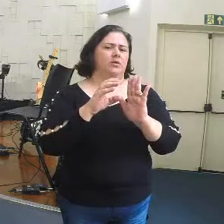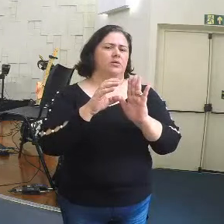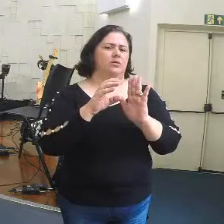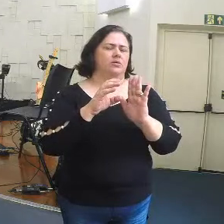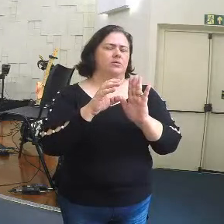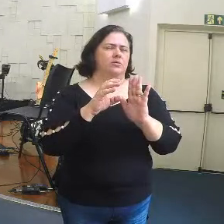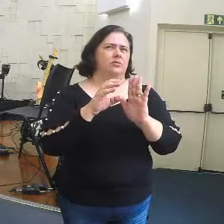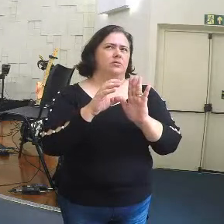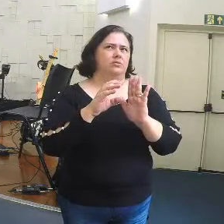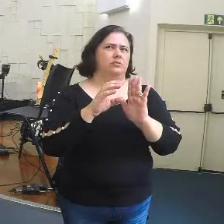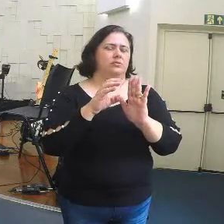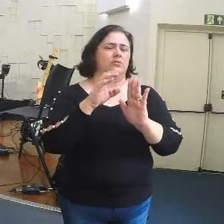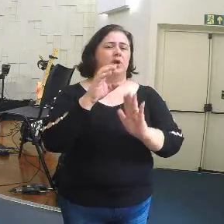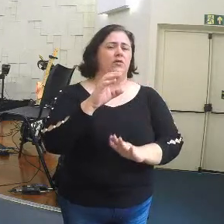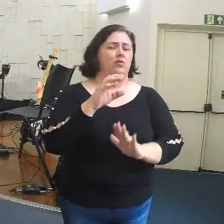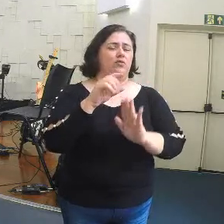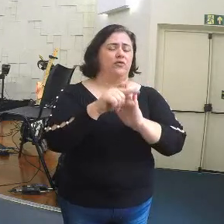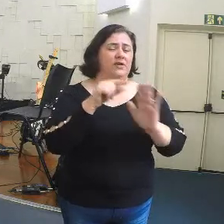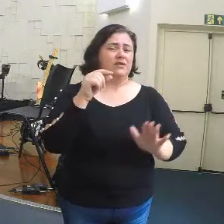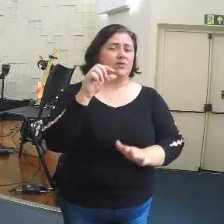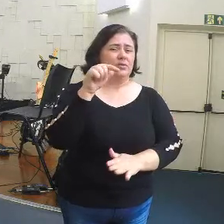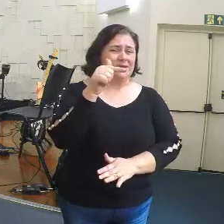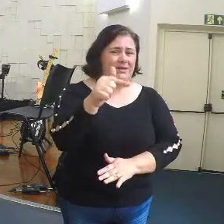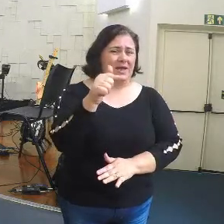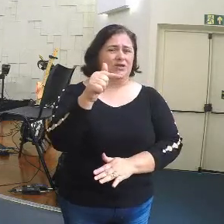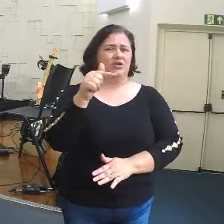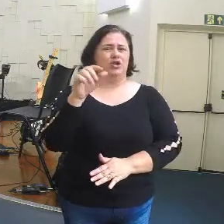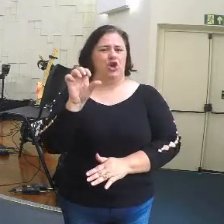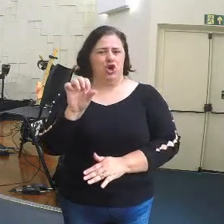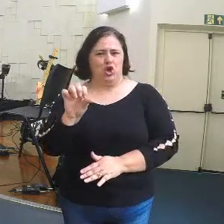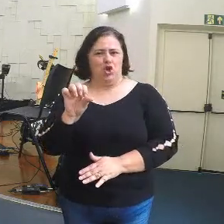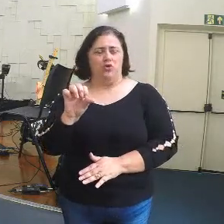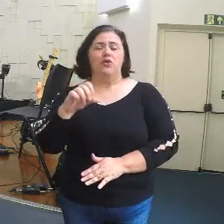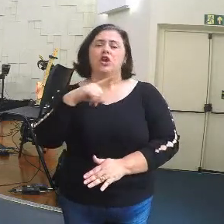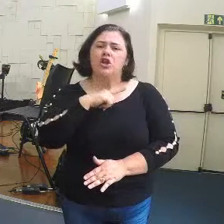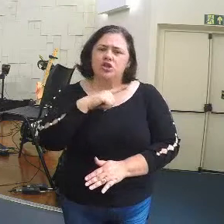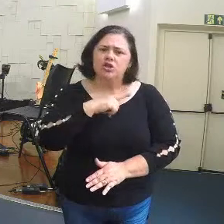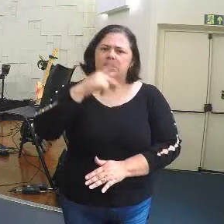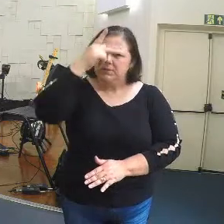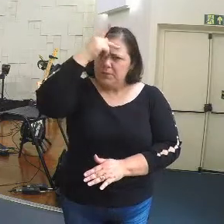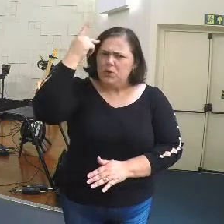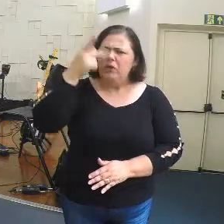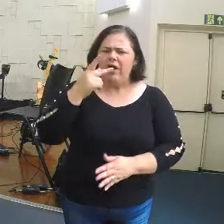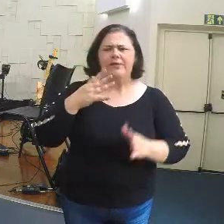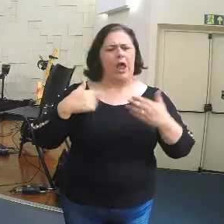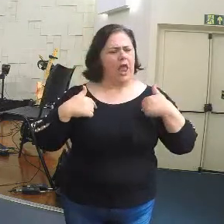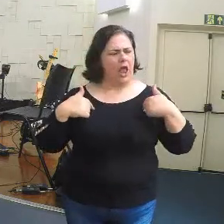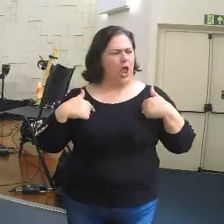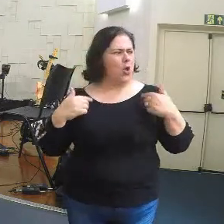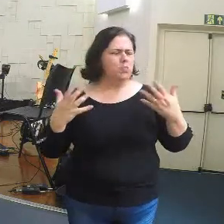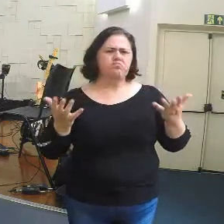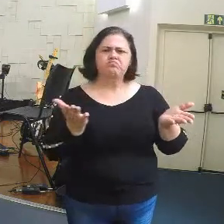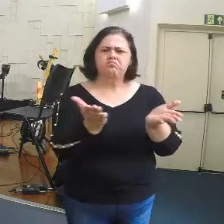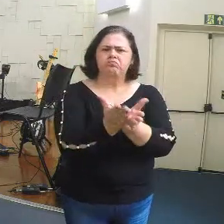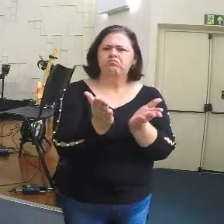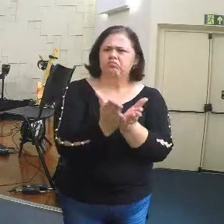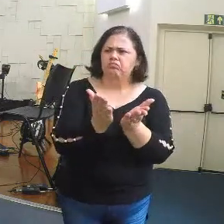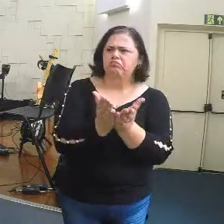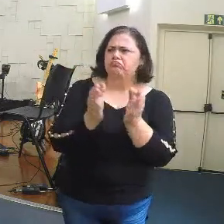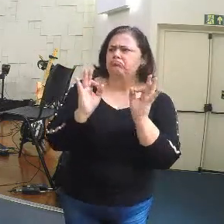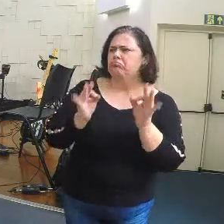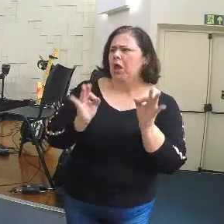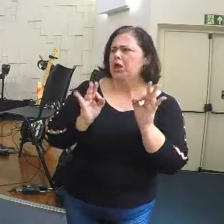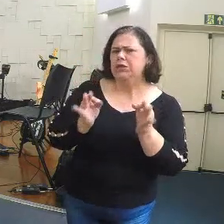9, nós vemos que, de fato, algumas pessoas que se diziam cristãs estavam